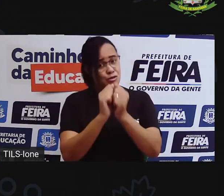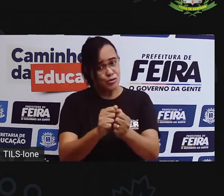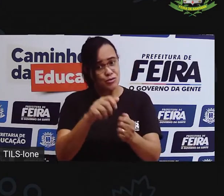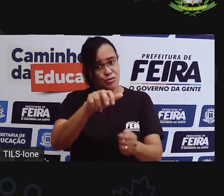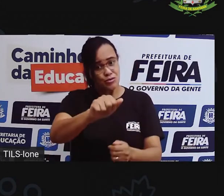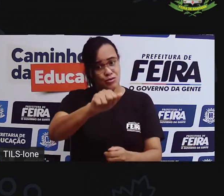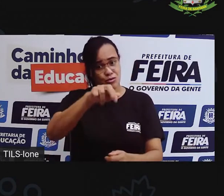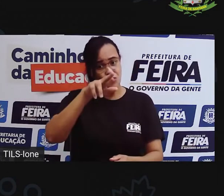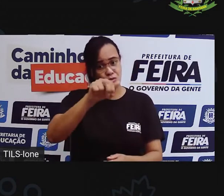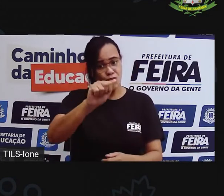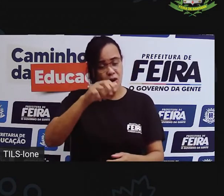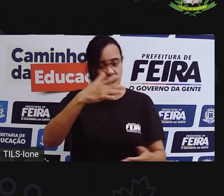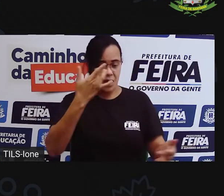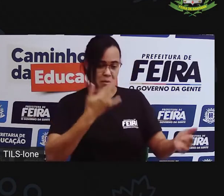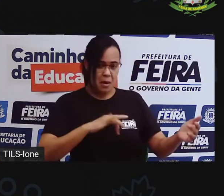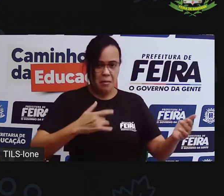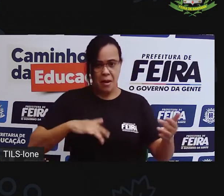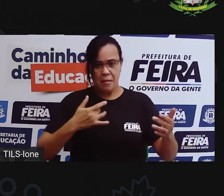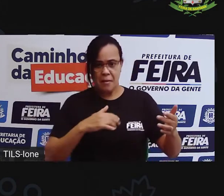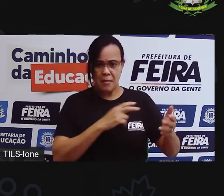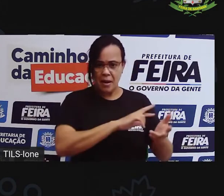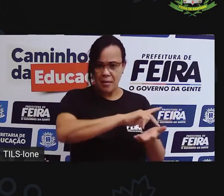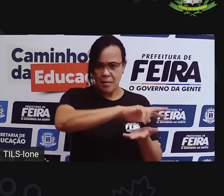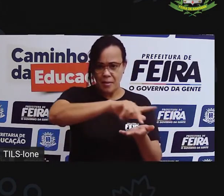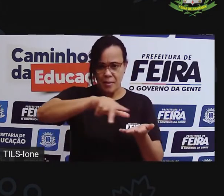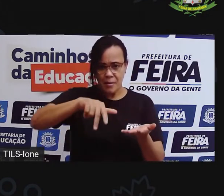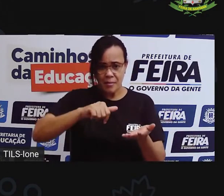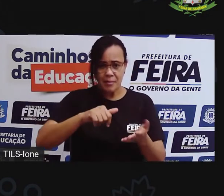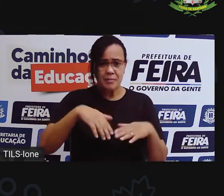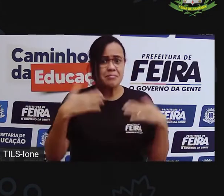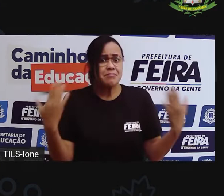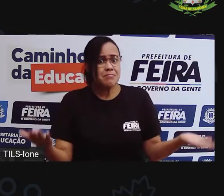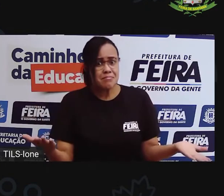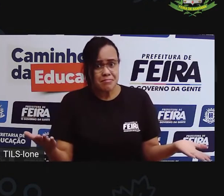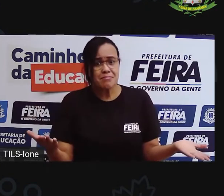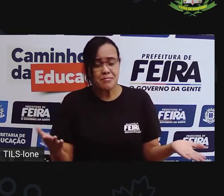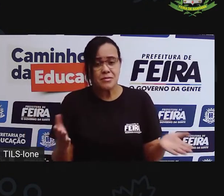vira instrumento? Sopra aí, meninada.